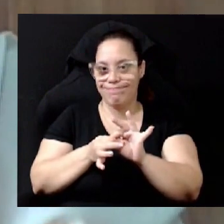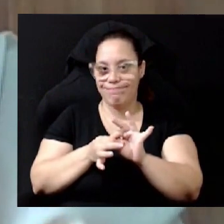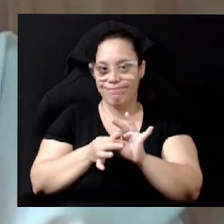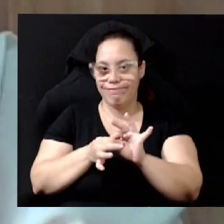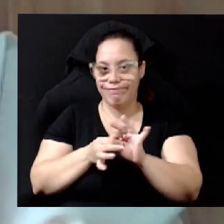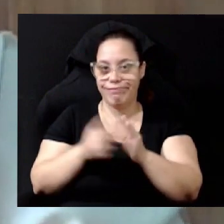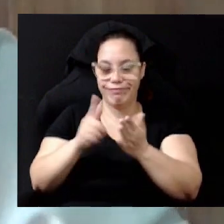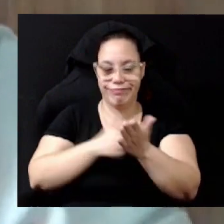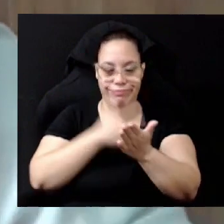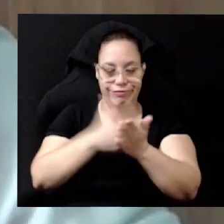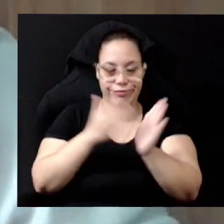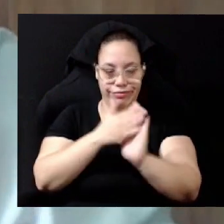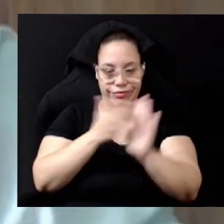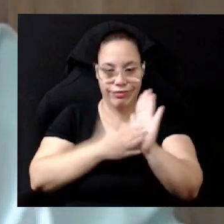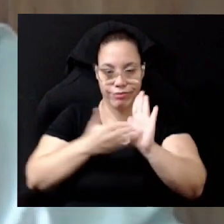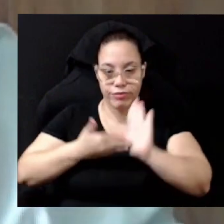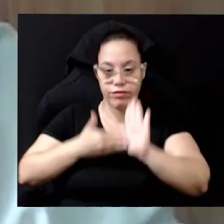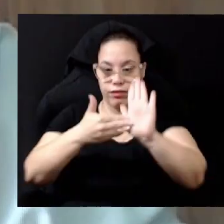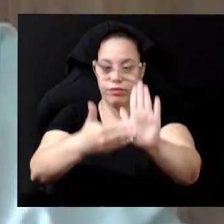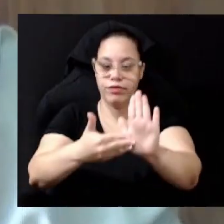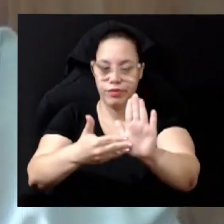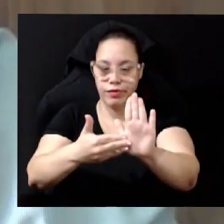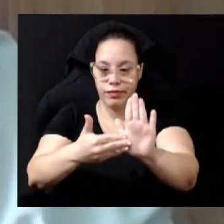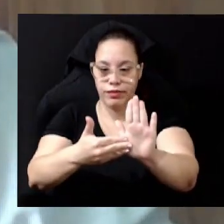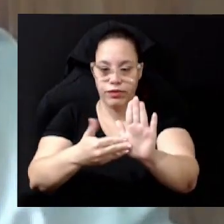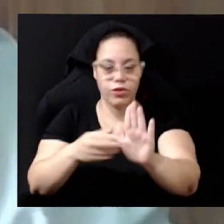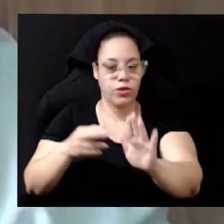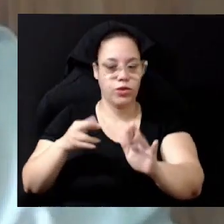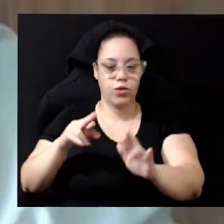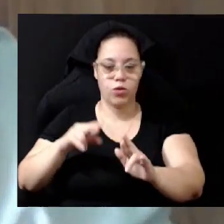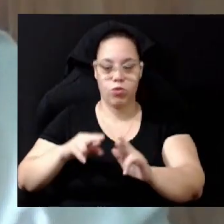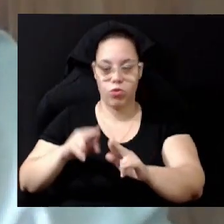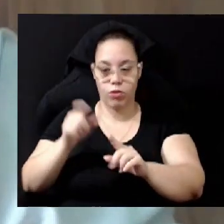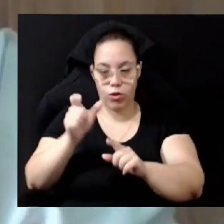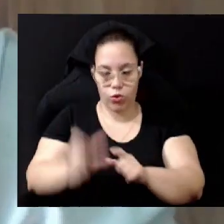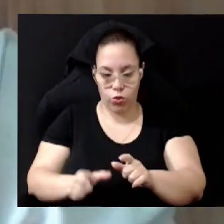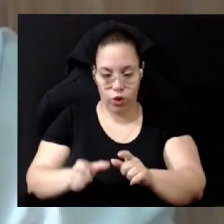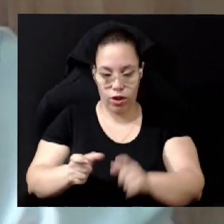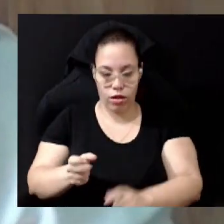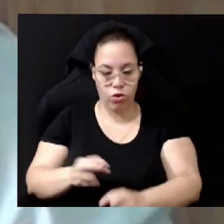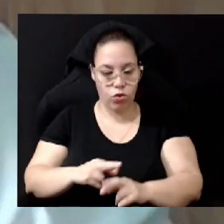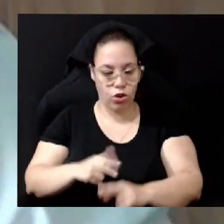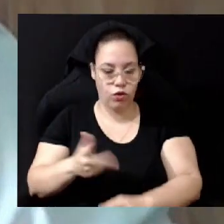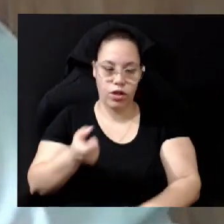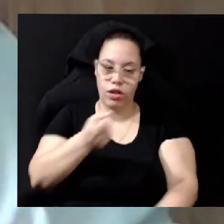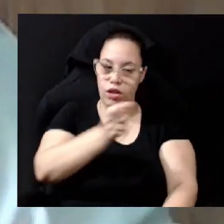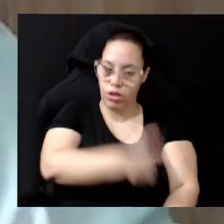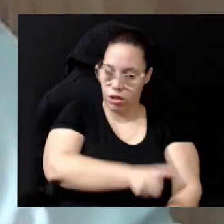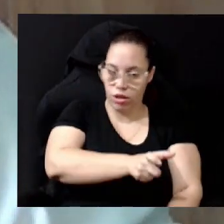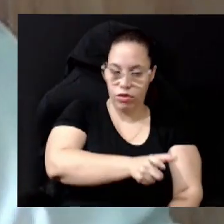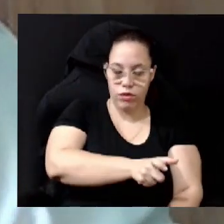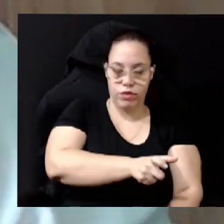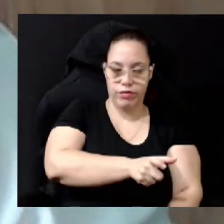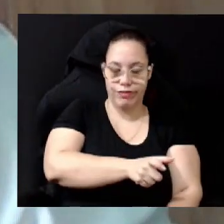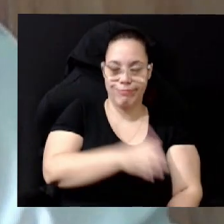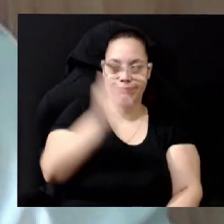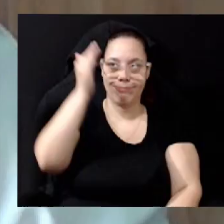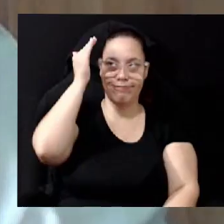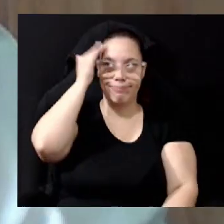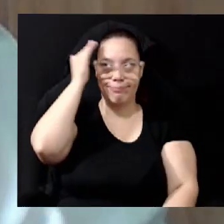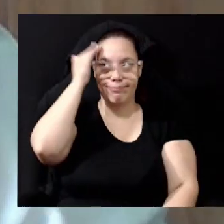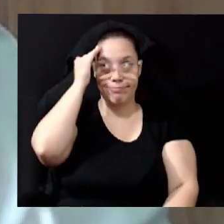Eles, e o livro propõe essa conexão, né? Uma coisa não é diferente da outra. Essa,